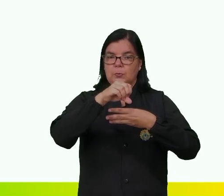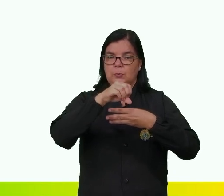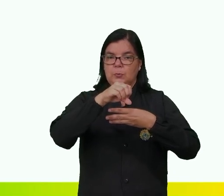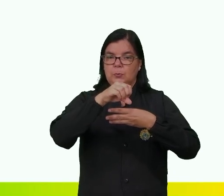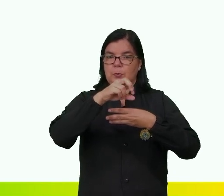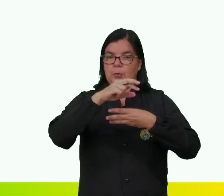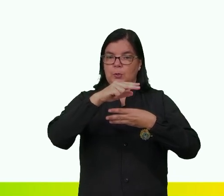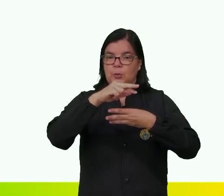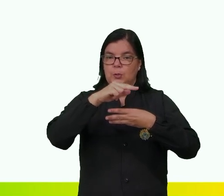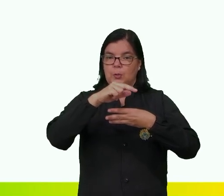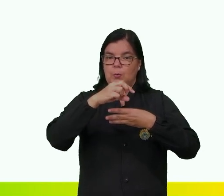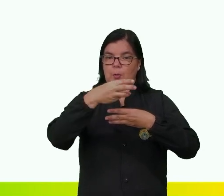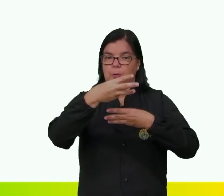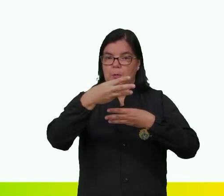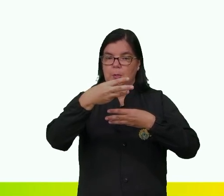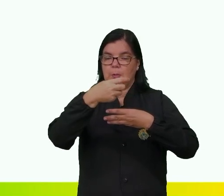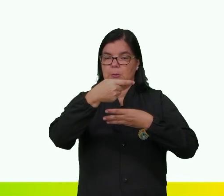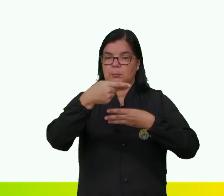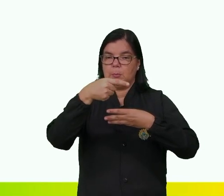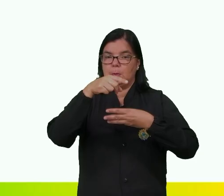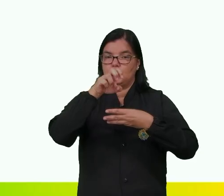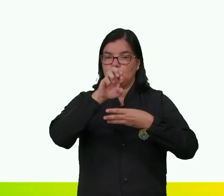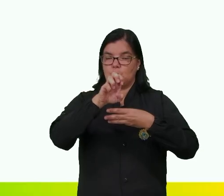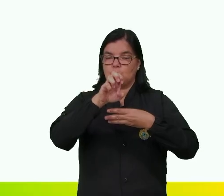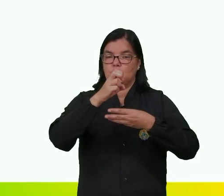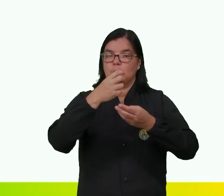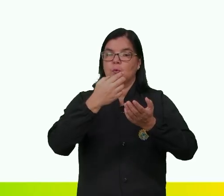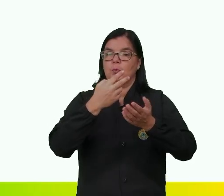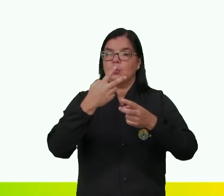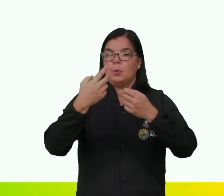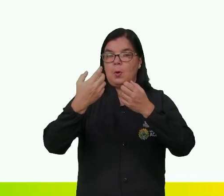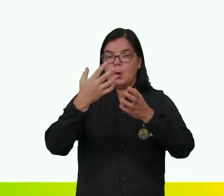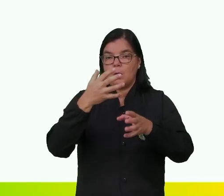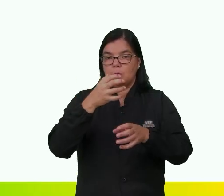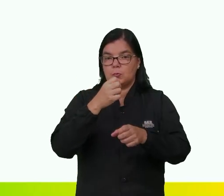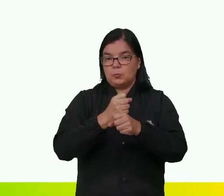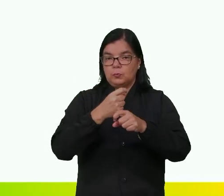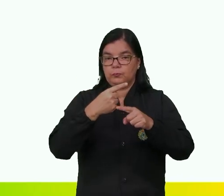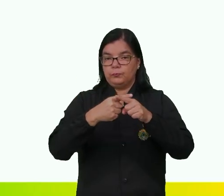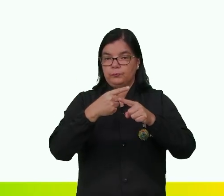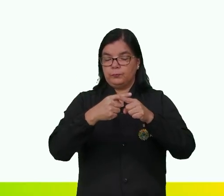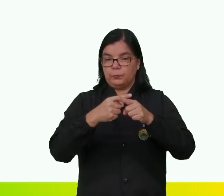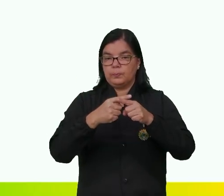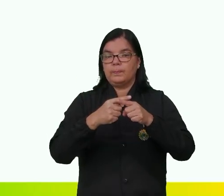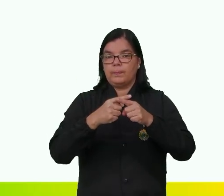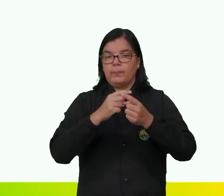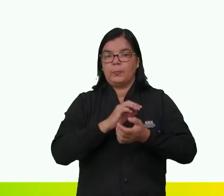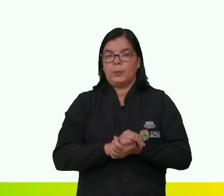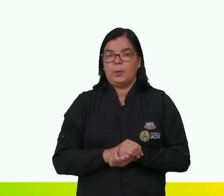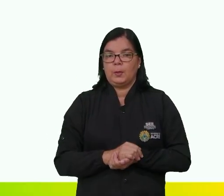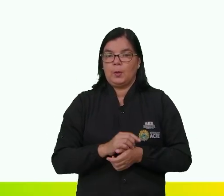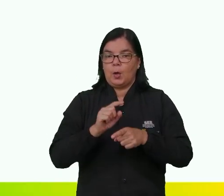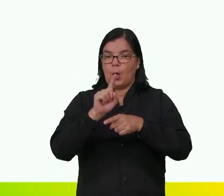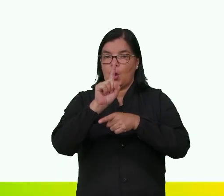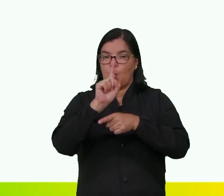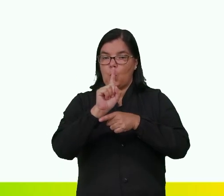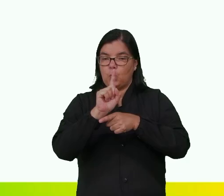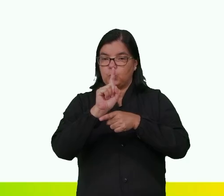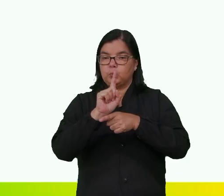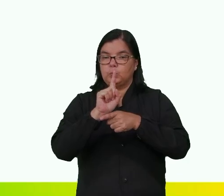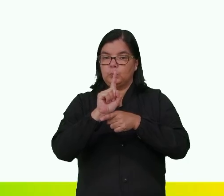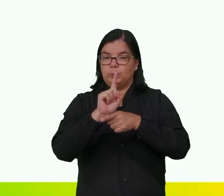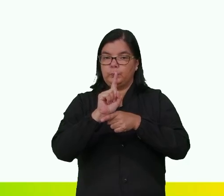é 3 elevado a menos 5. Aí você calcula isso aqui para deixar de uma maneira na